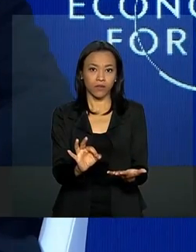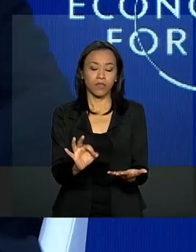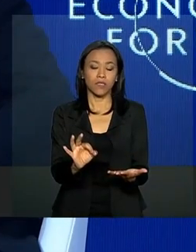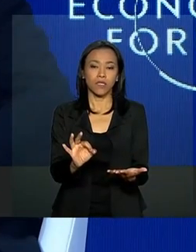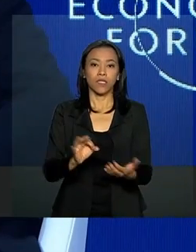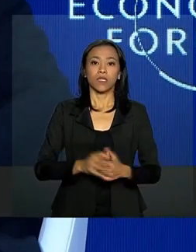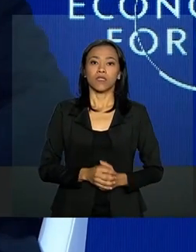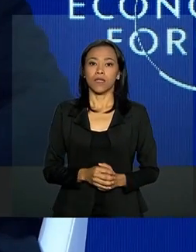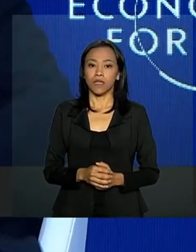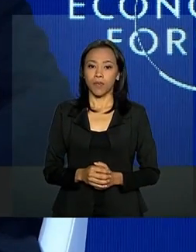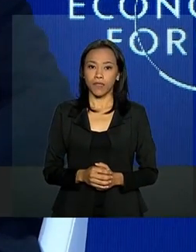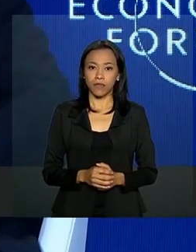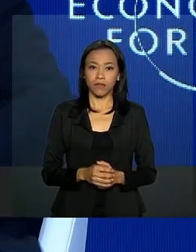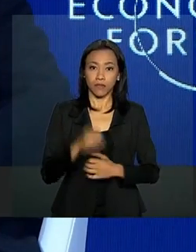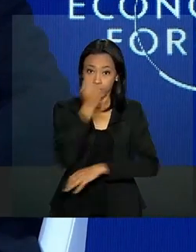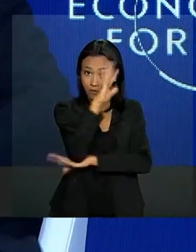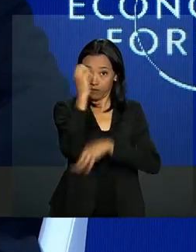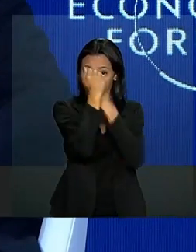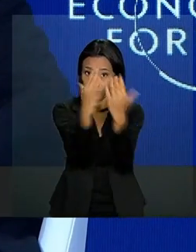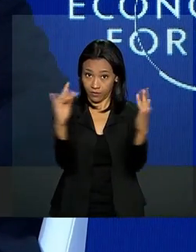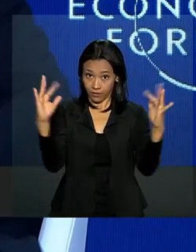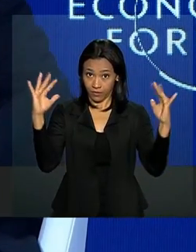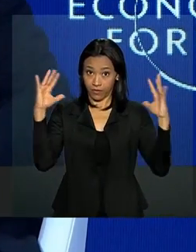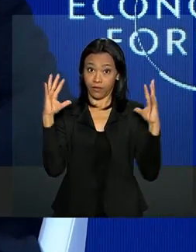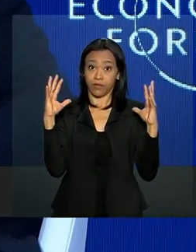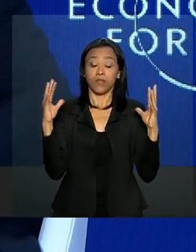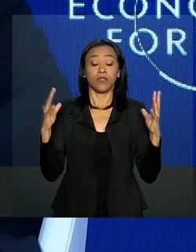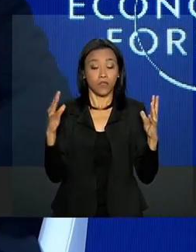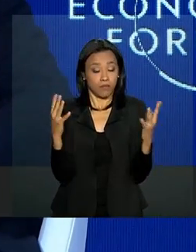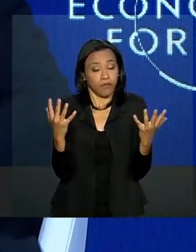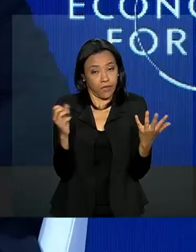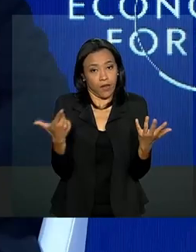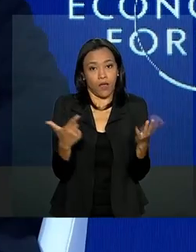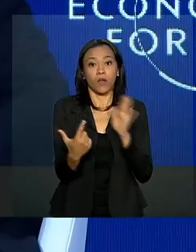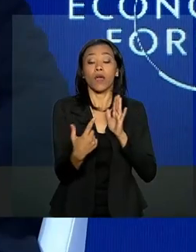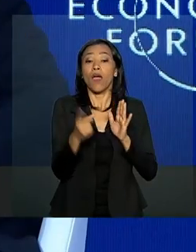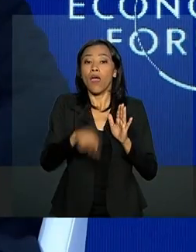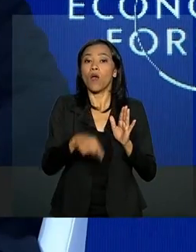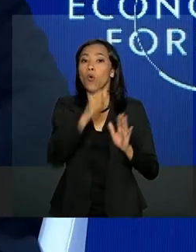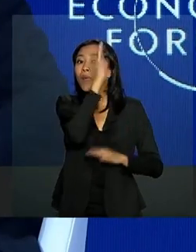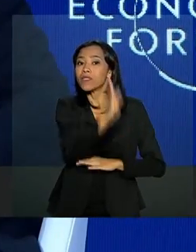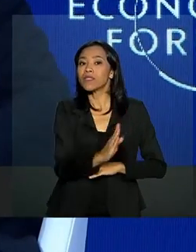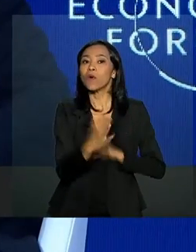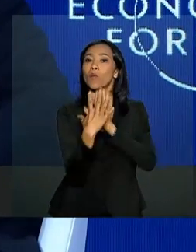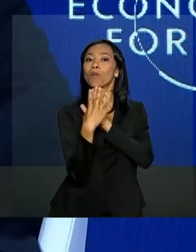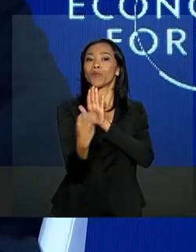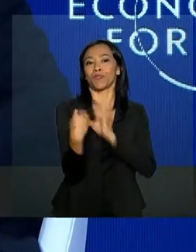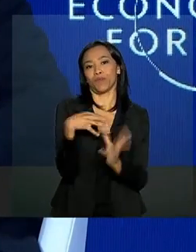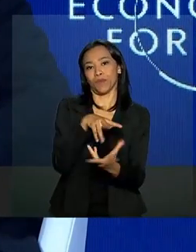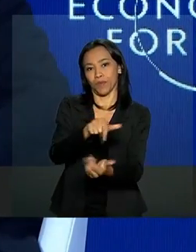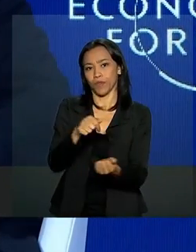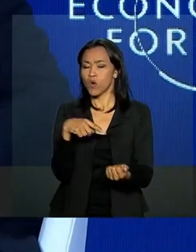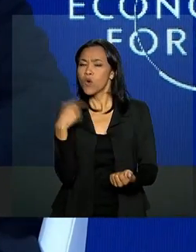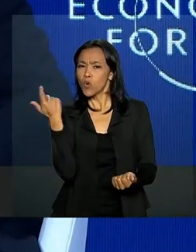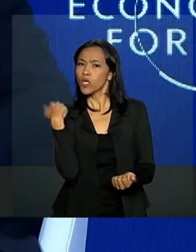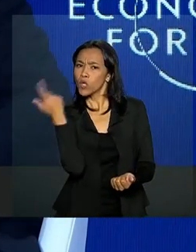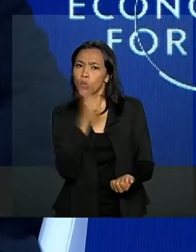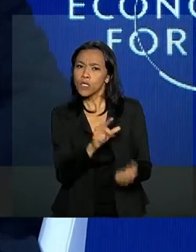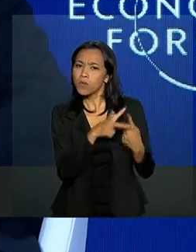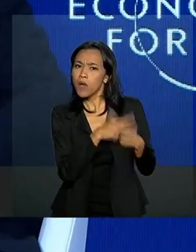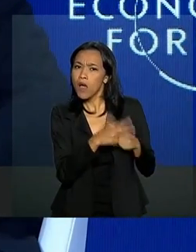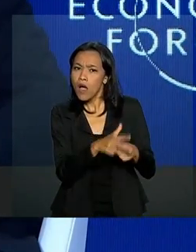30% são florestas. Então, nós damos, sim, exemplo para o mundo. O que pudermos aperfeiçoar, o